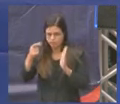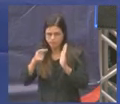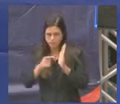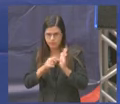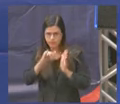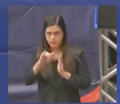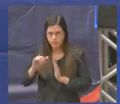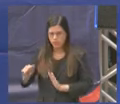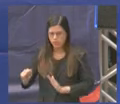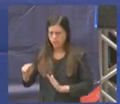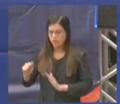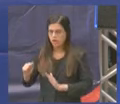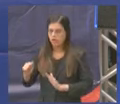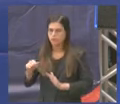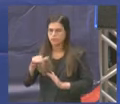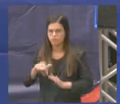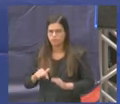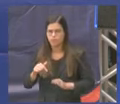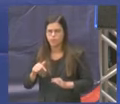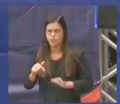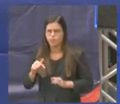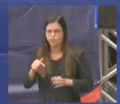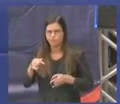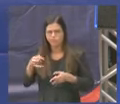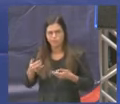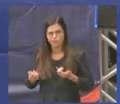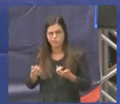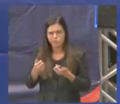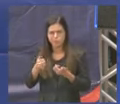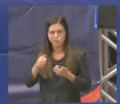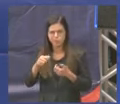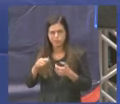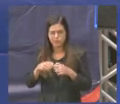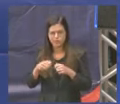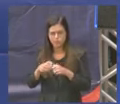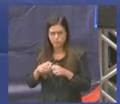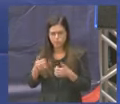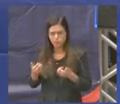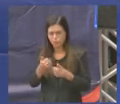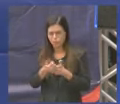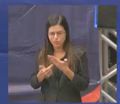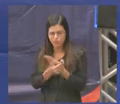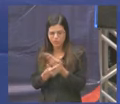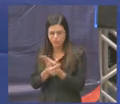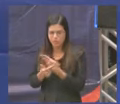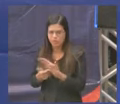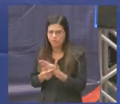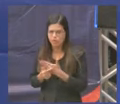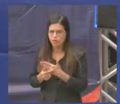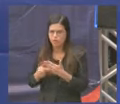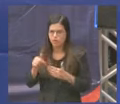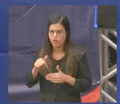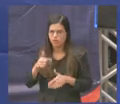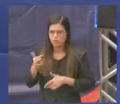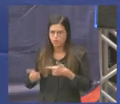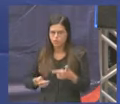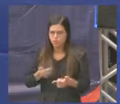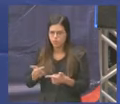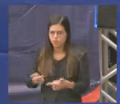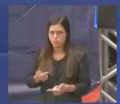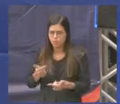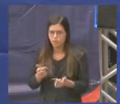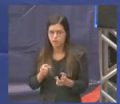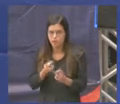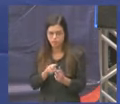exemplo, estão automatizando tarefas e criando novas oportunidades, enquanto o trabalho remoto e a economia gig oferecem